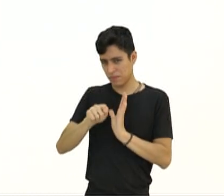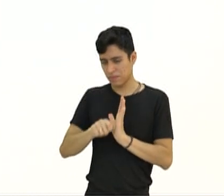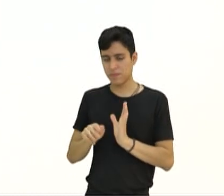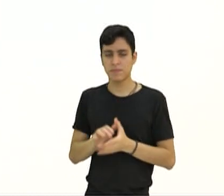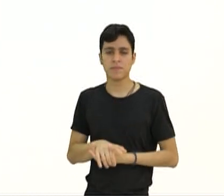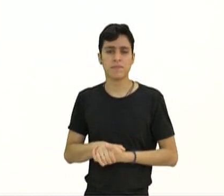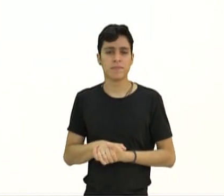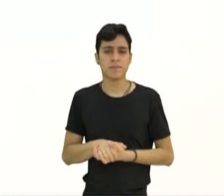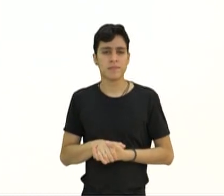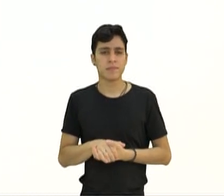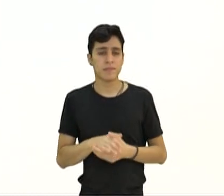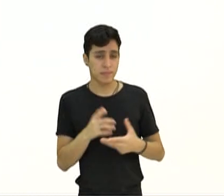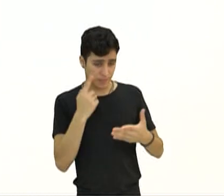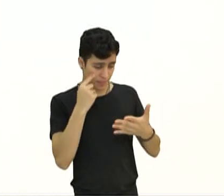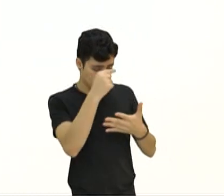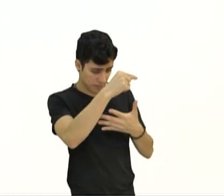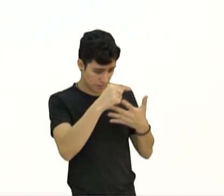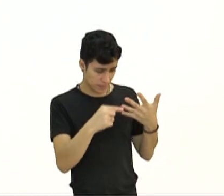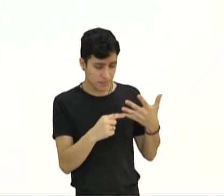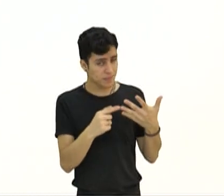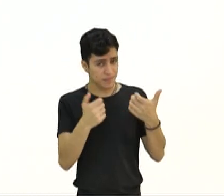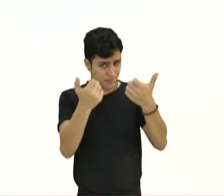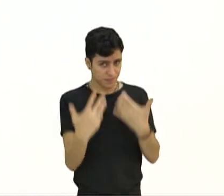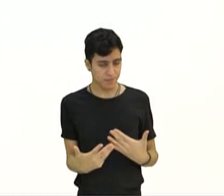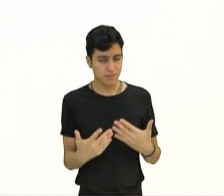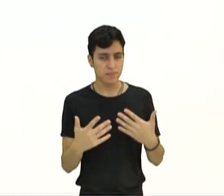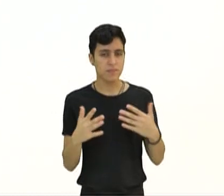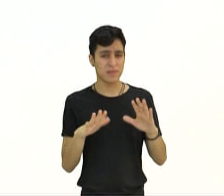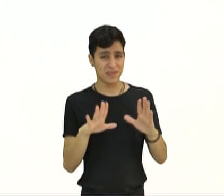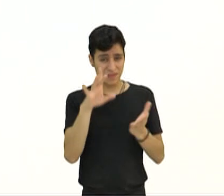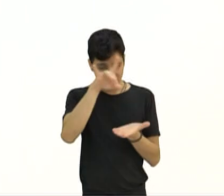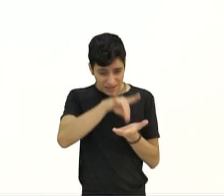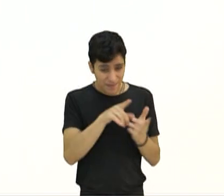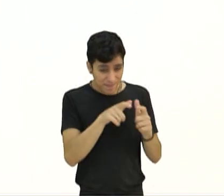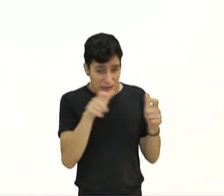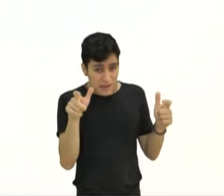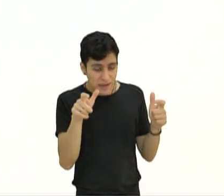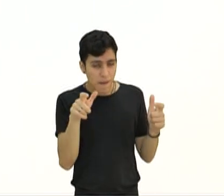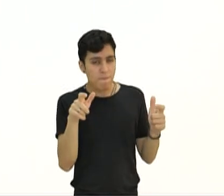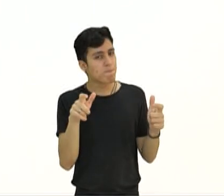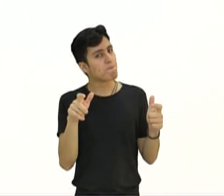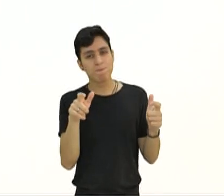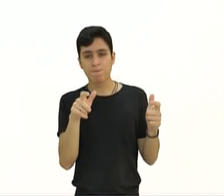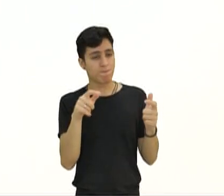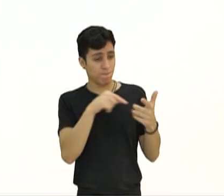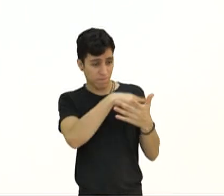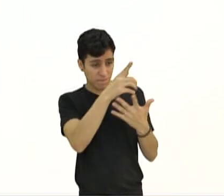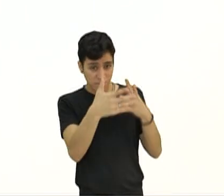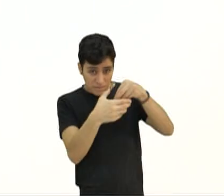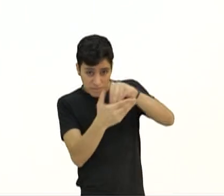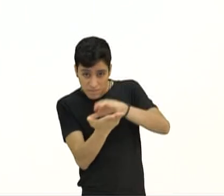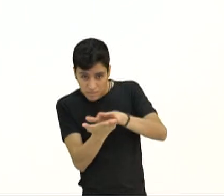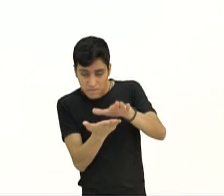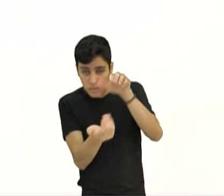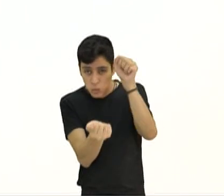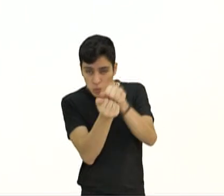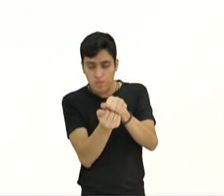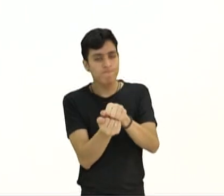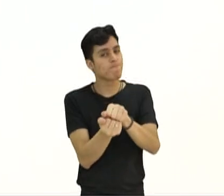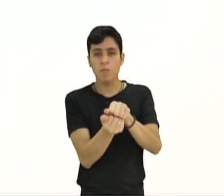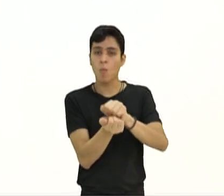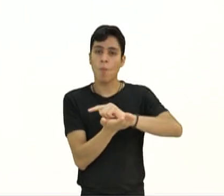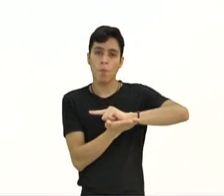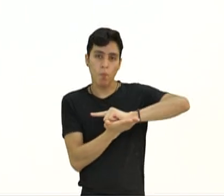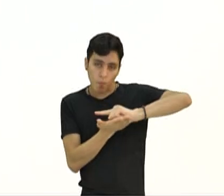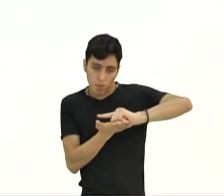elementos, muitas vezes, na maioria, na verdade, eles não são reproduzidos na publicação da carta do leitor. É um